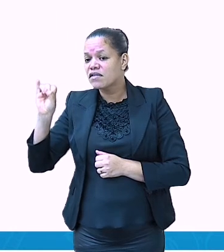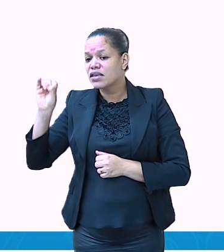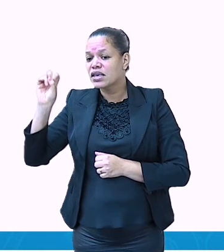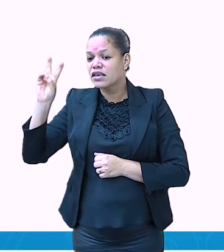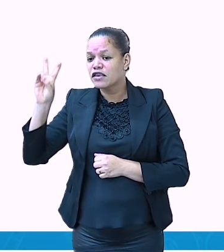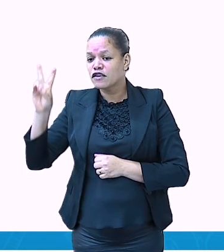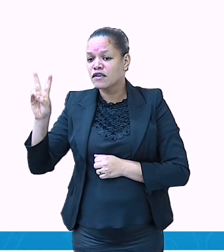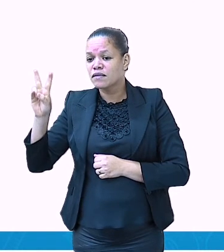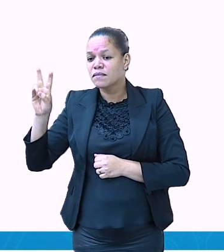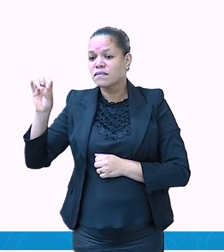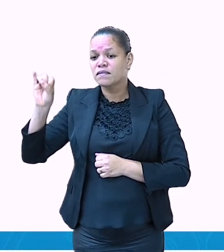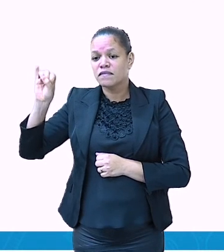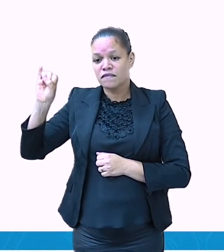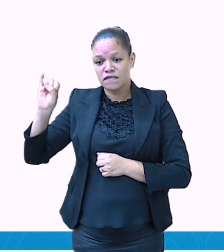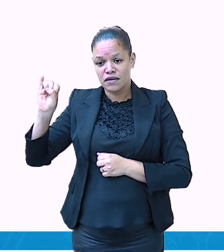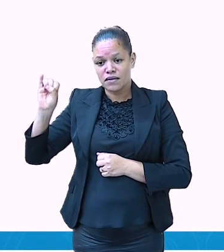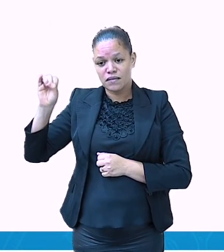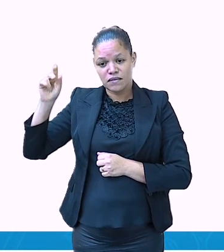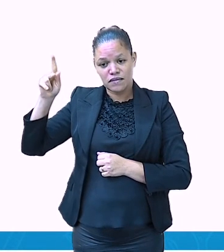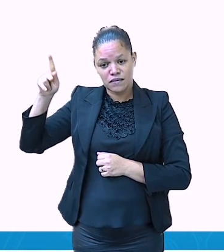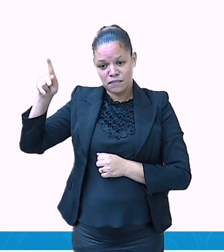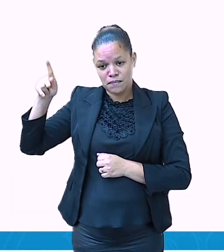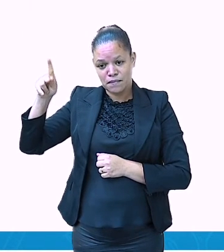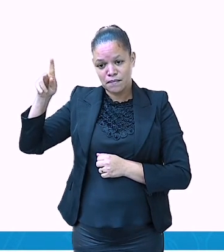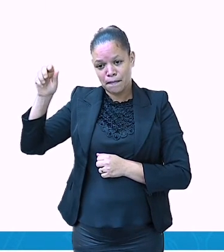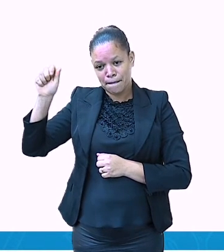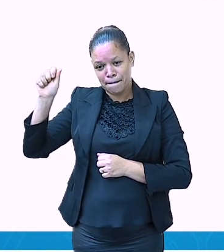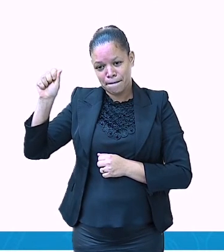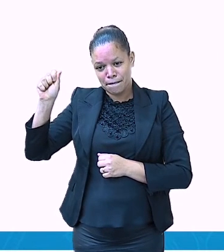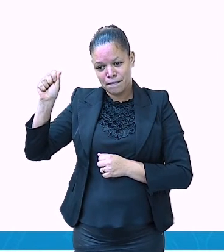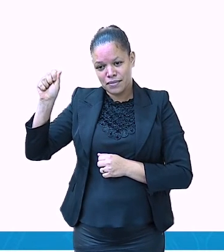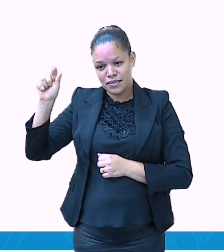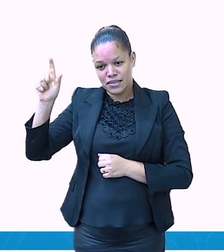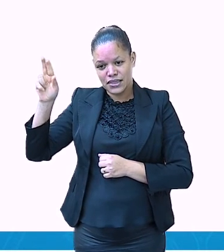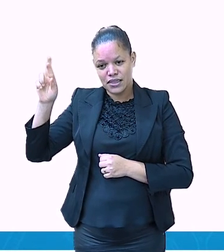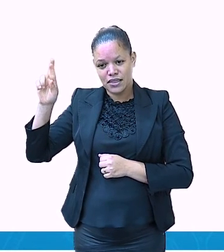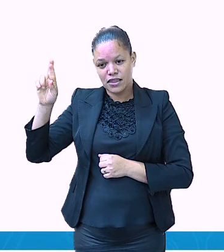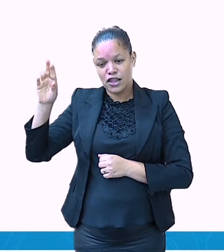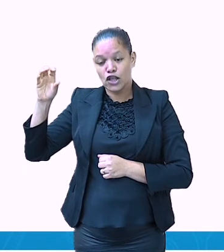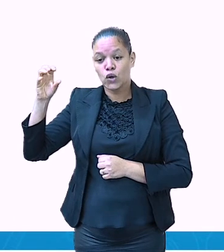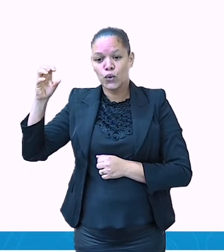da placenta da fêmea. Então, ele é vivíparo.